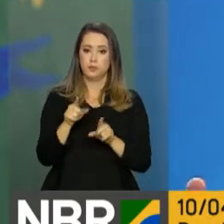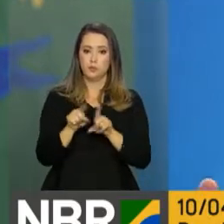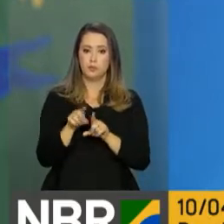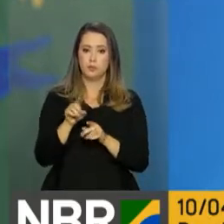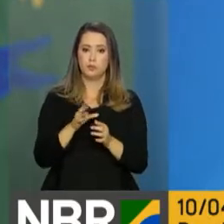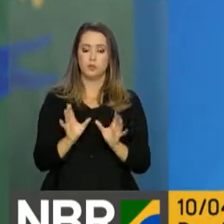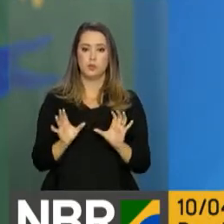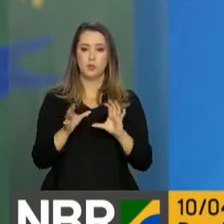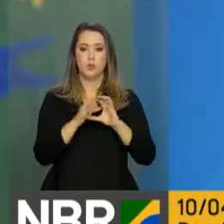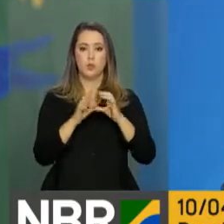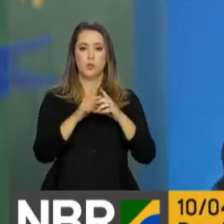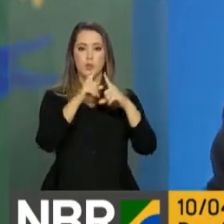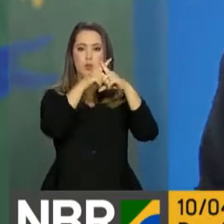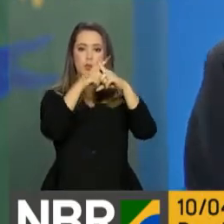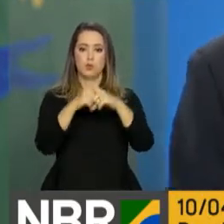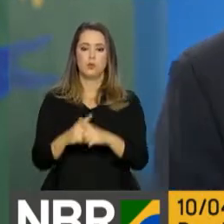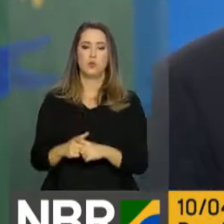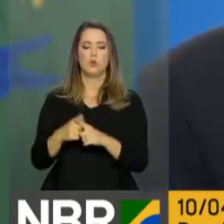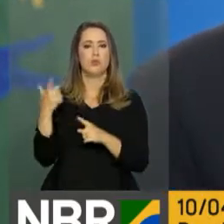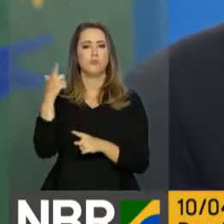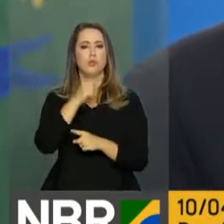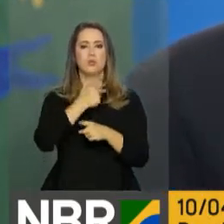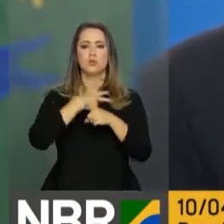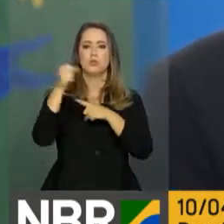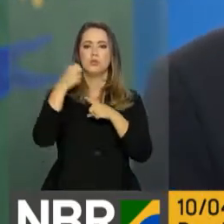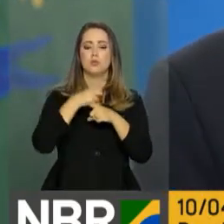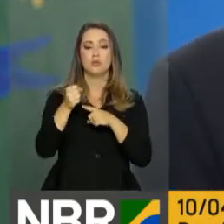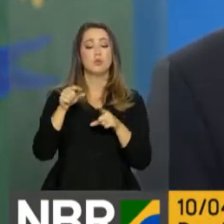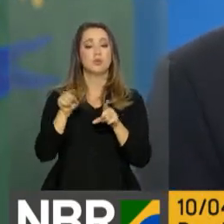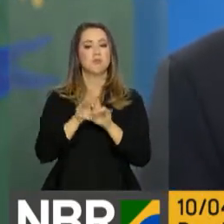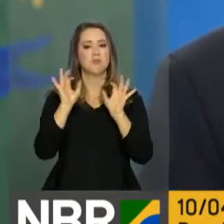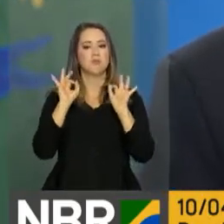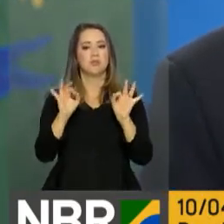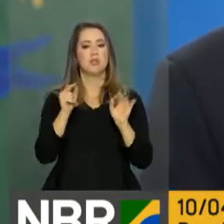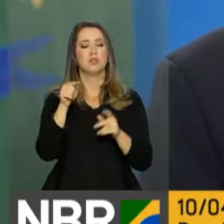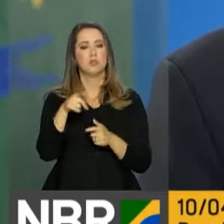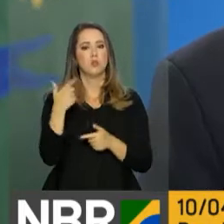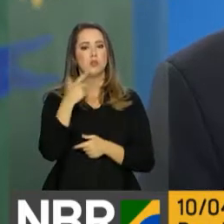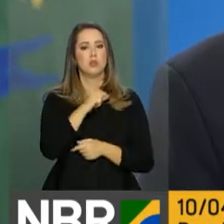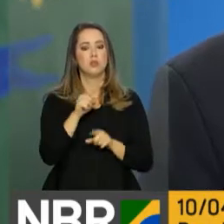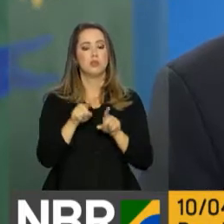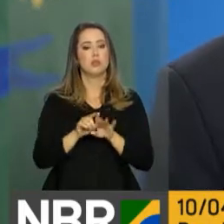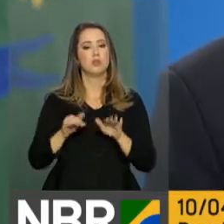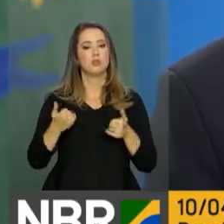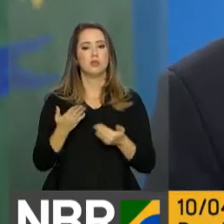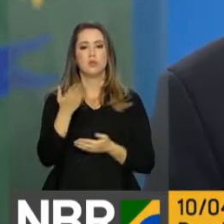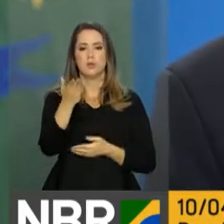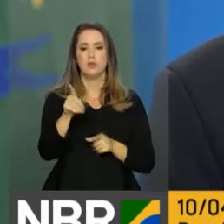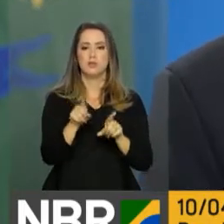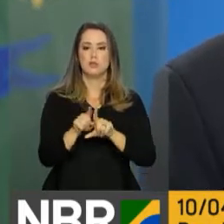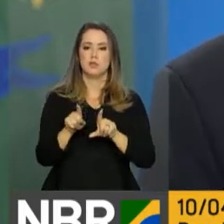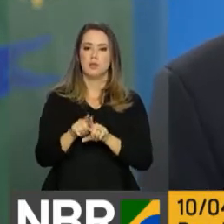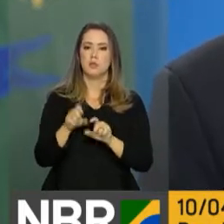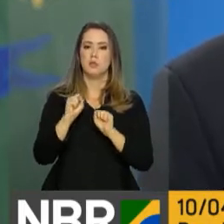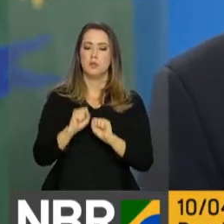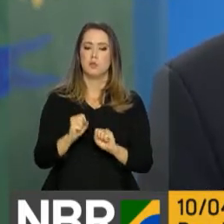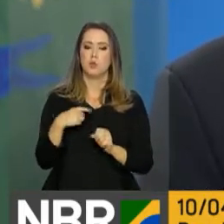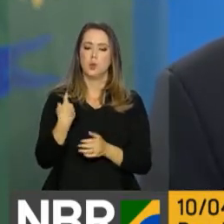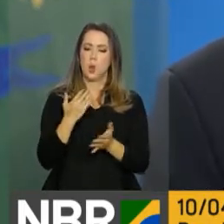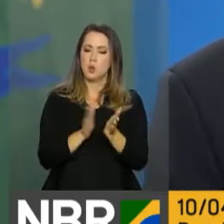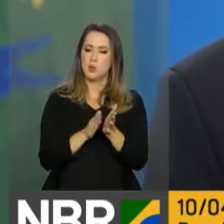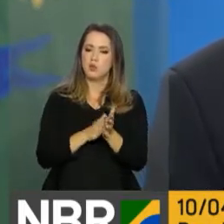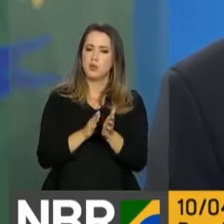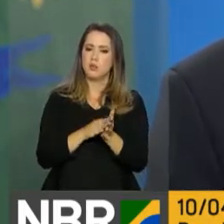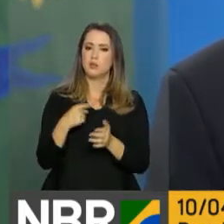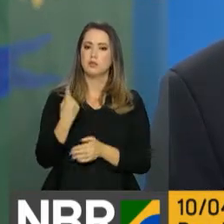os Jogos fossem o sucesso que foram. Portanto, Pisciani, você merece também o nosso